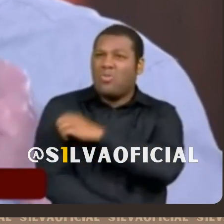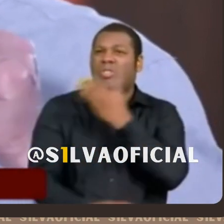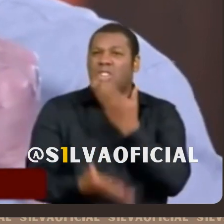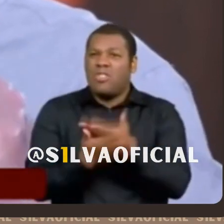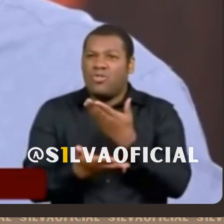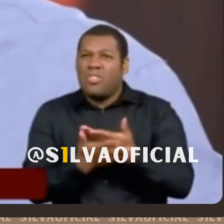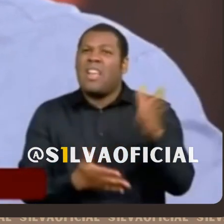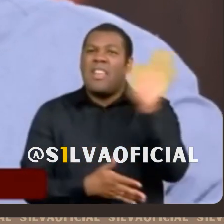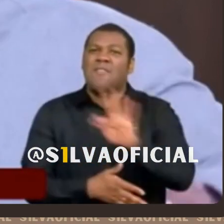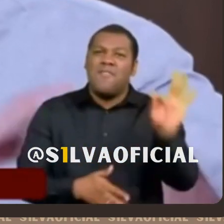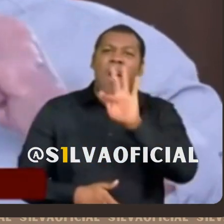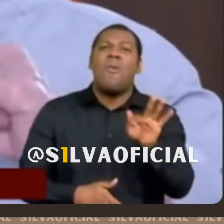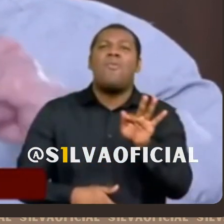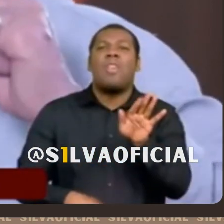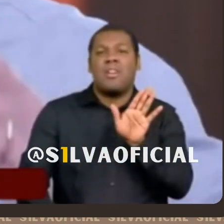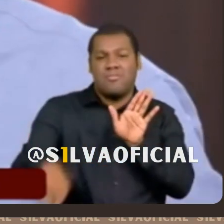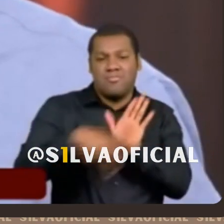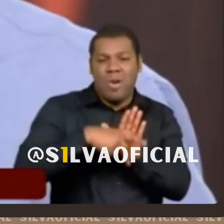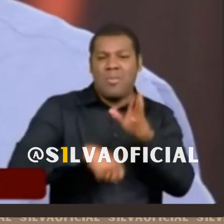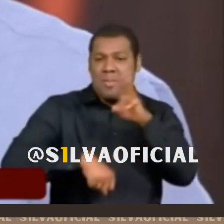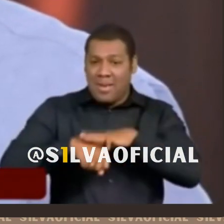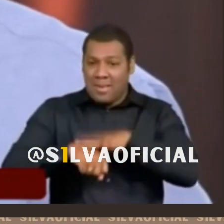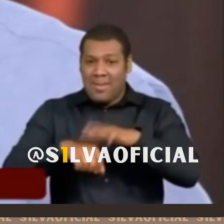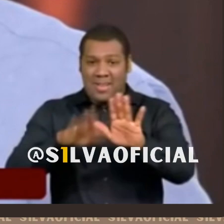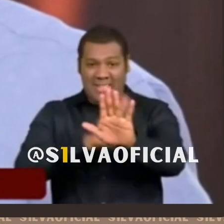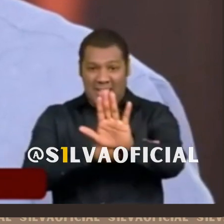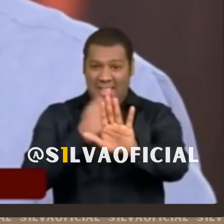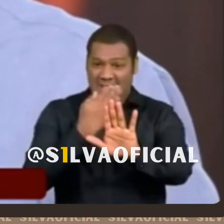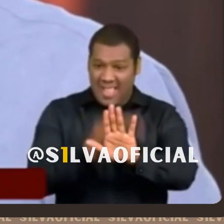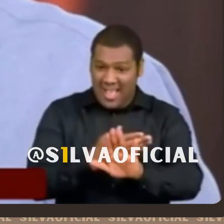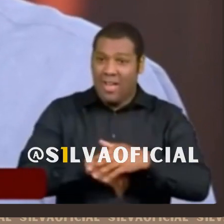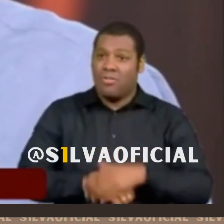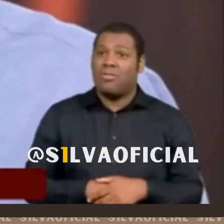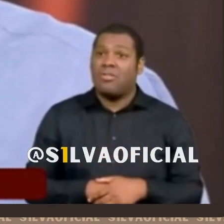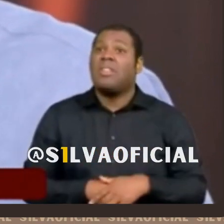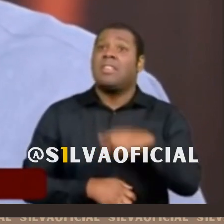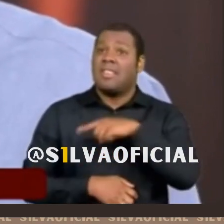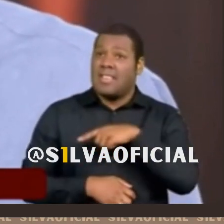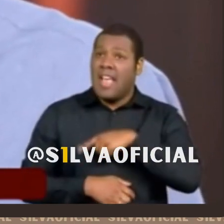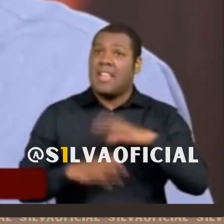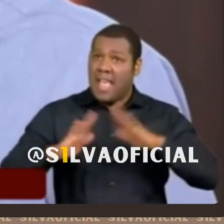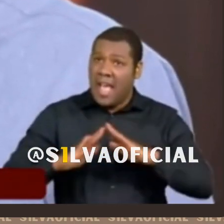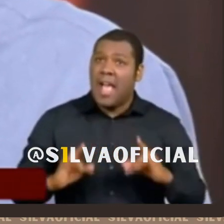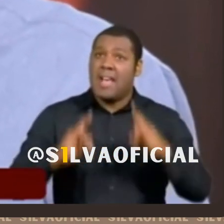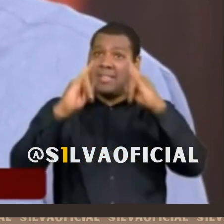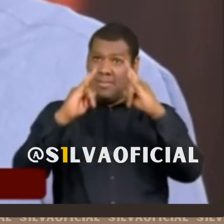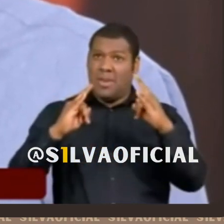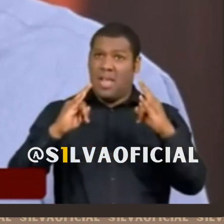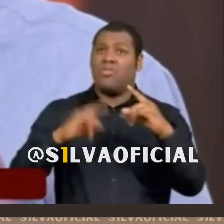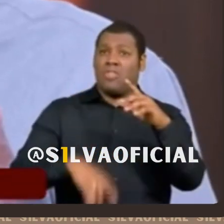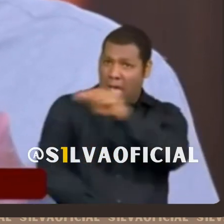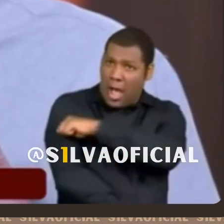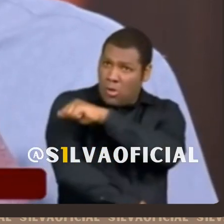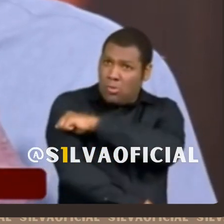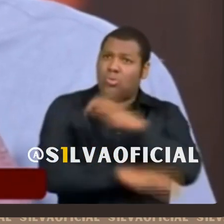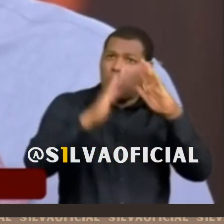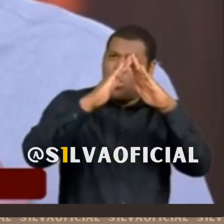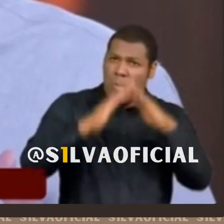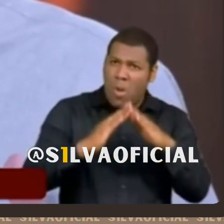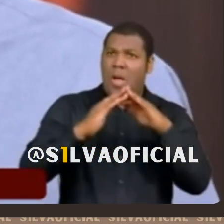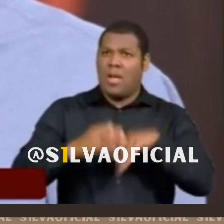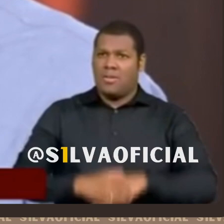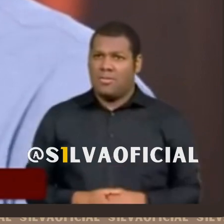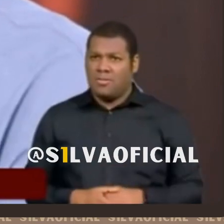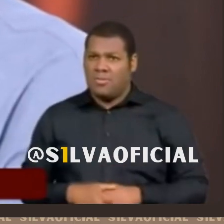vai ter pousada, já foi comprado inclusive apartamento para essa gente ficar, que a gente quer colocar os nossos gênios. Nós vamos começar com